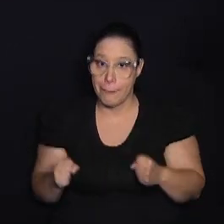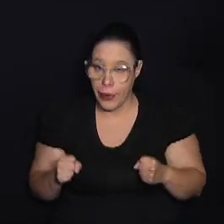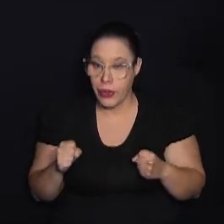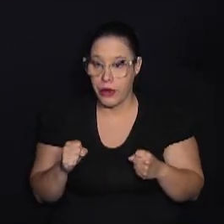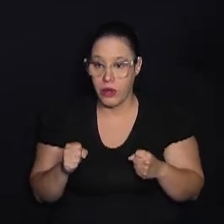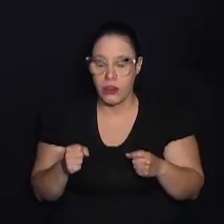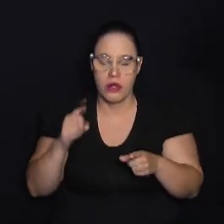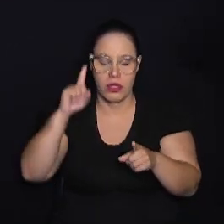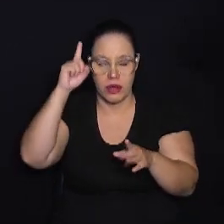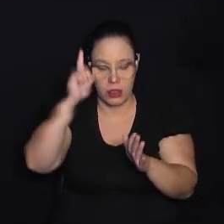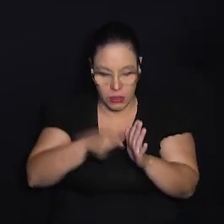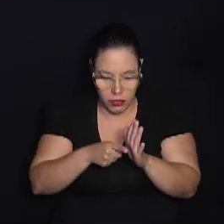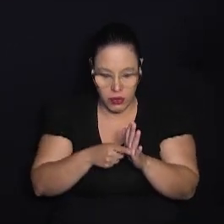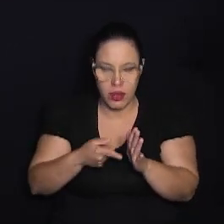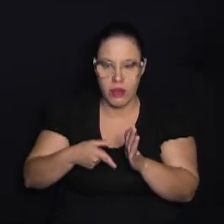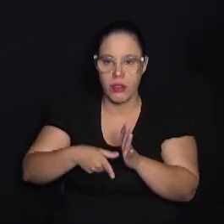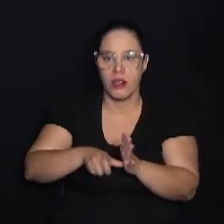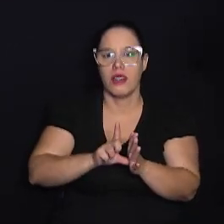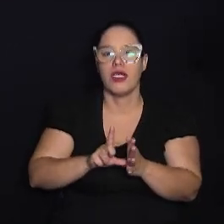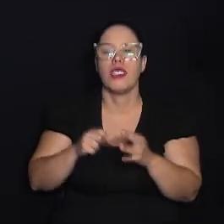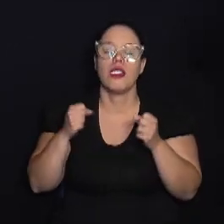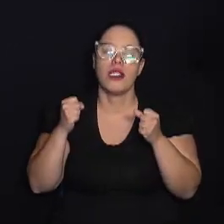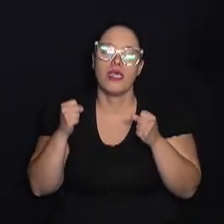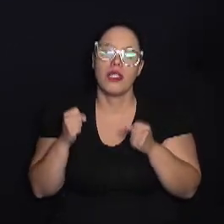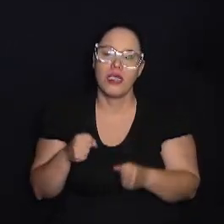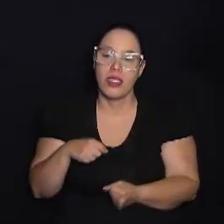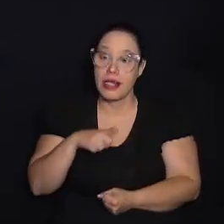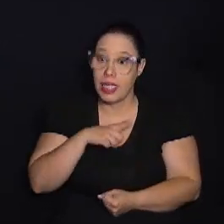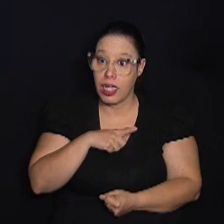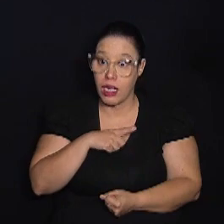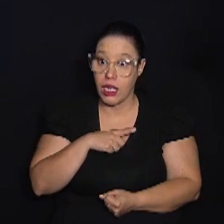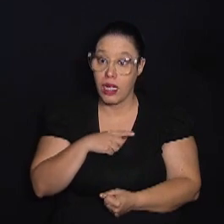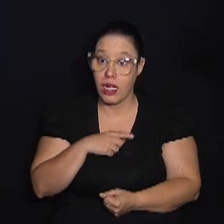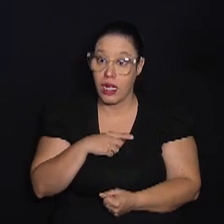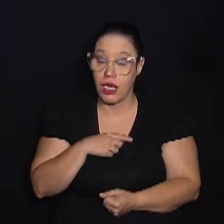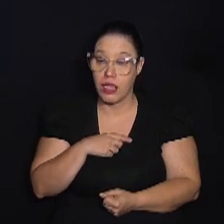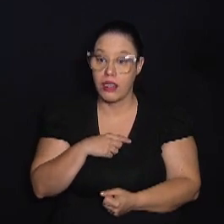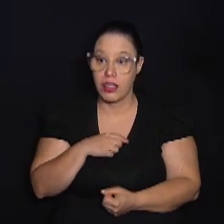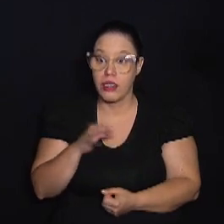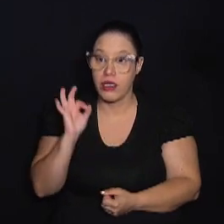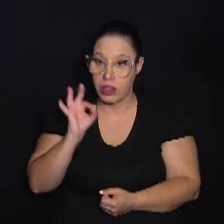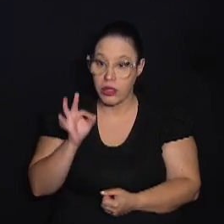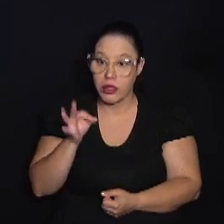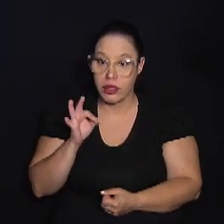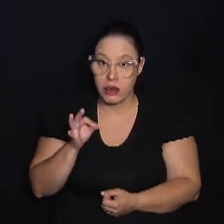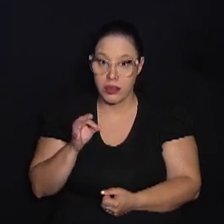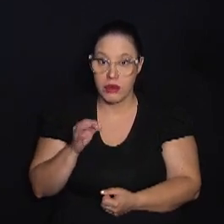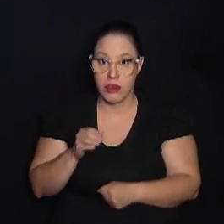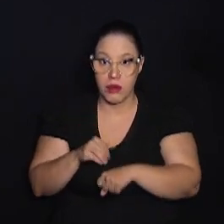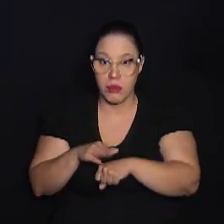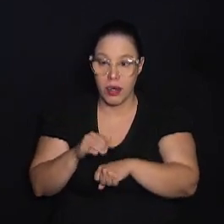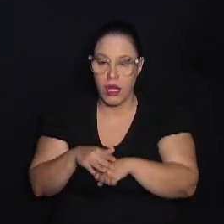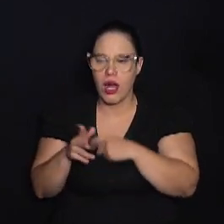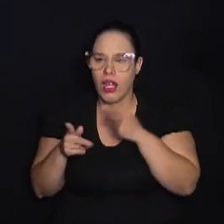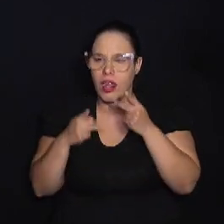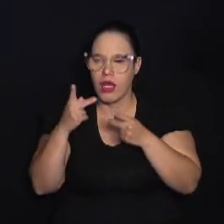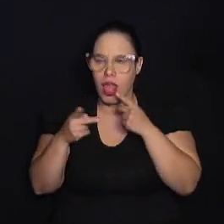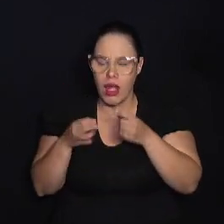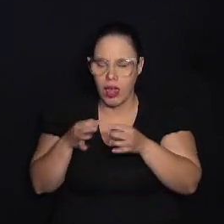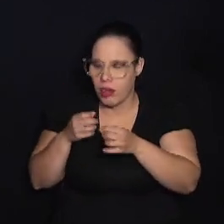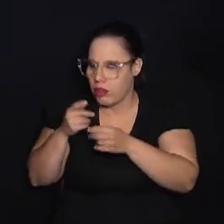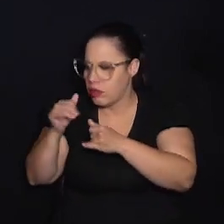detectado antes e que tem solução. Então, assim, quanto mais se fala num assunto, por isso que é importante essa divulgação, e a gente